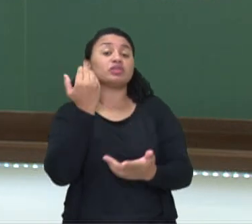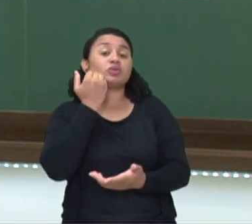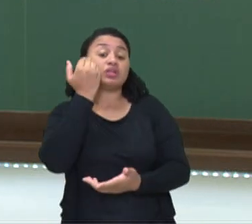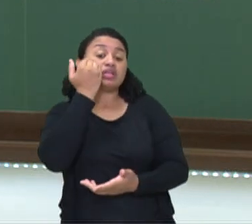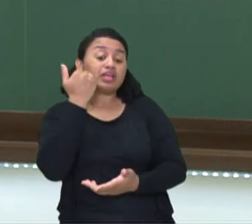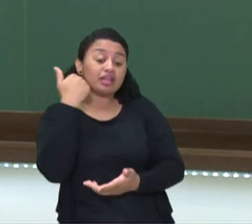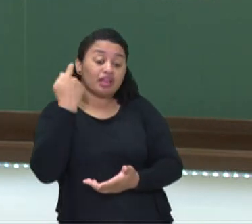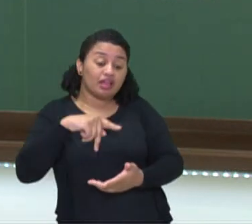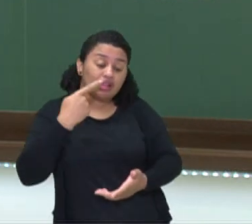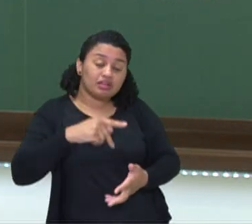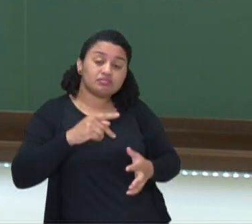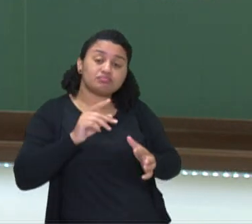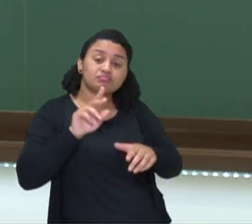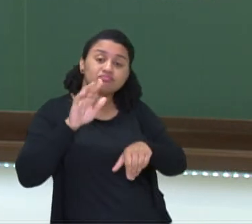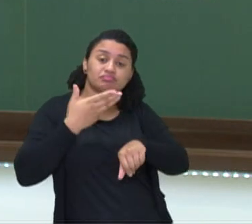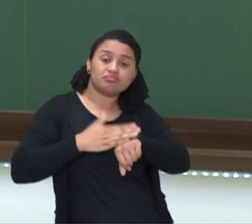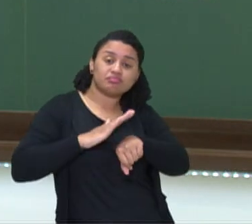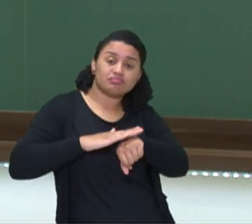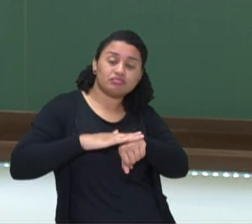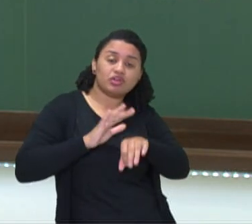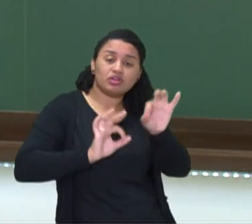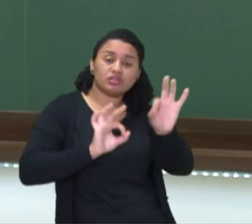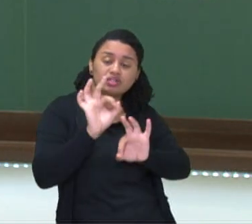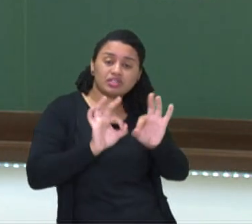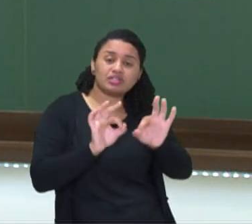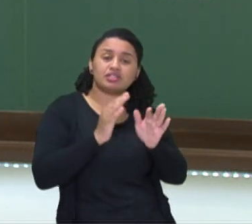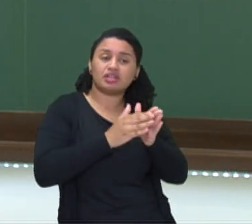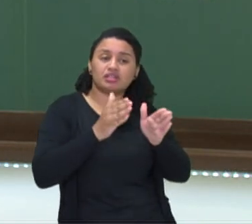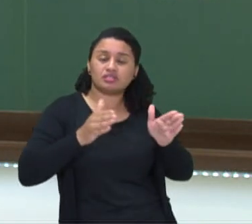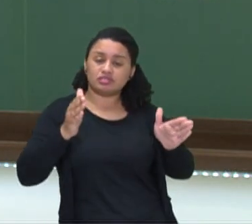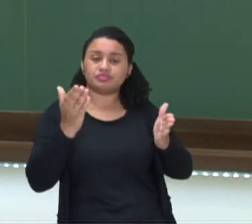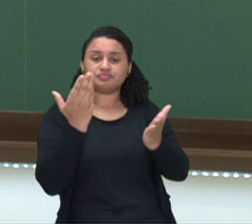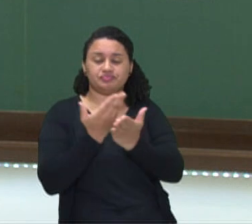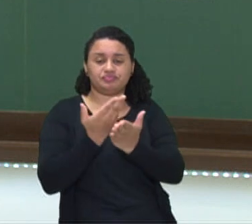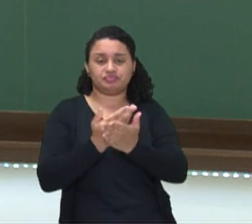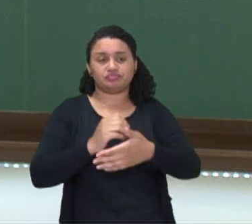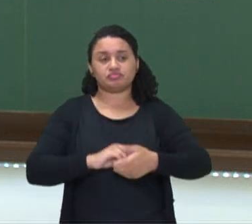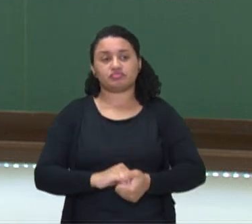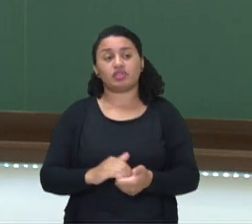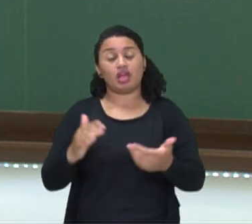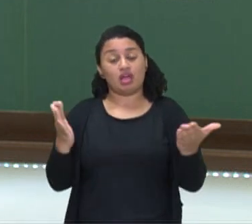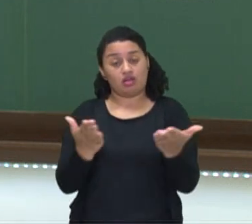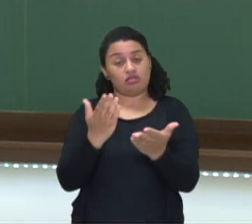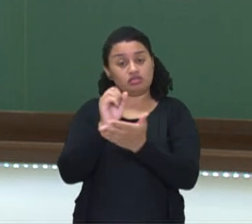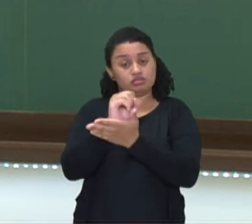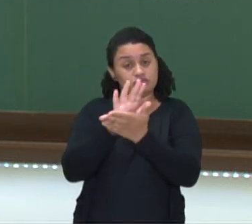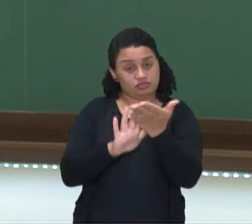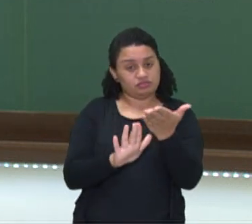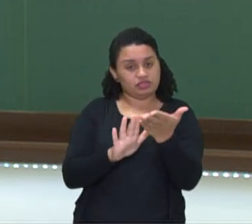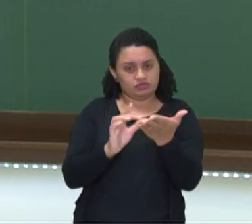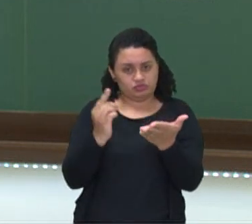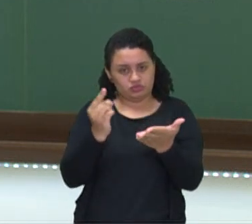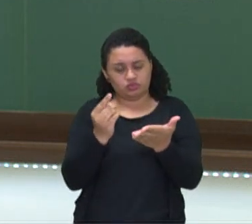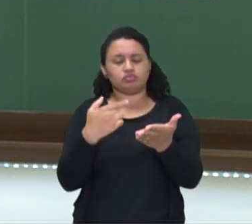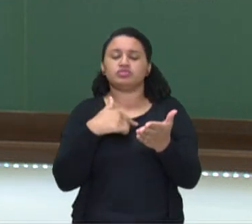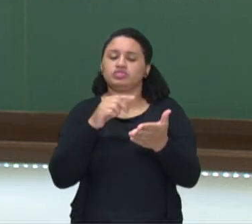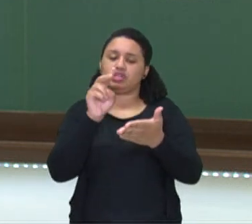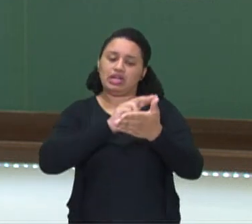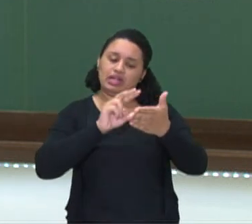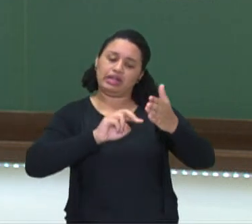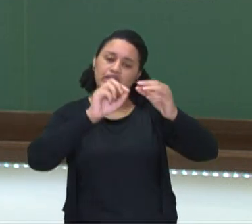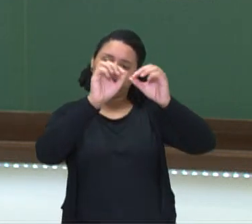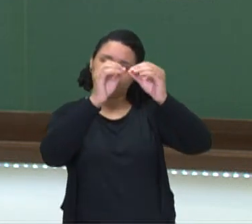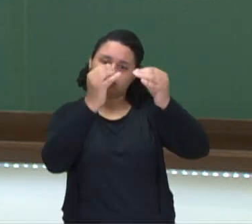uma rotina de estudos. Temos um exercício aqui, preste bem atenção, já lemos o trecho, você já